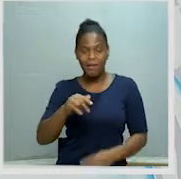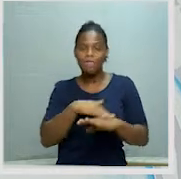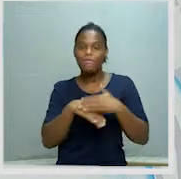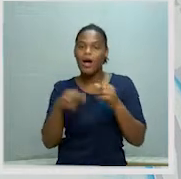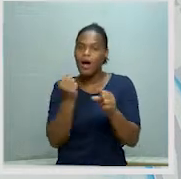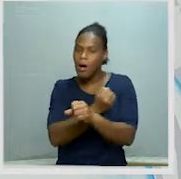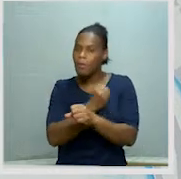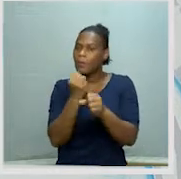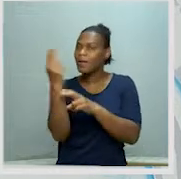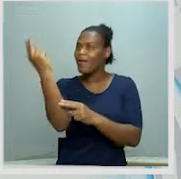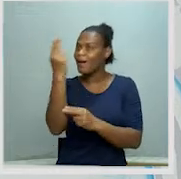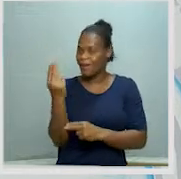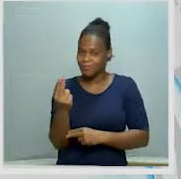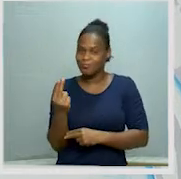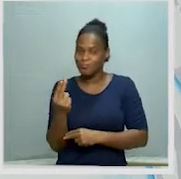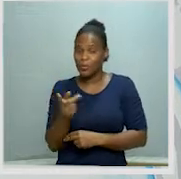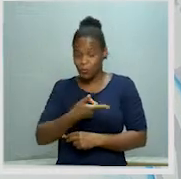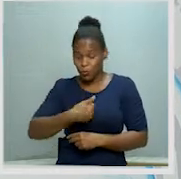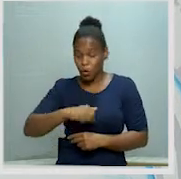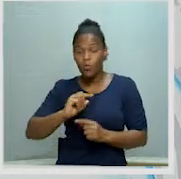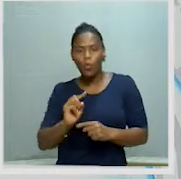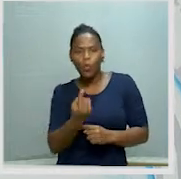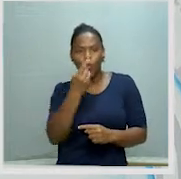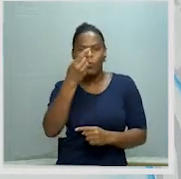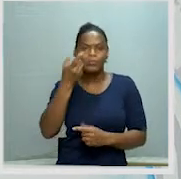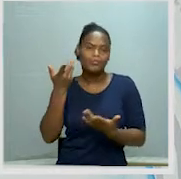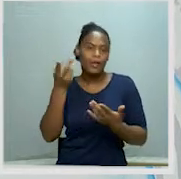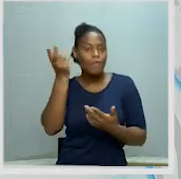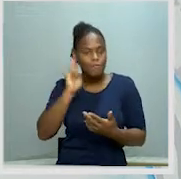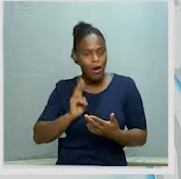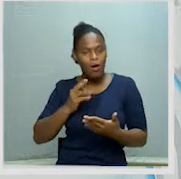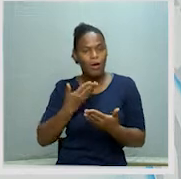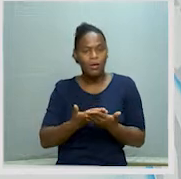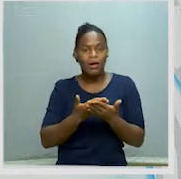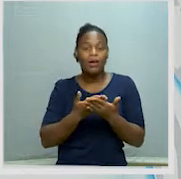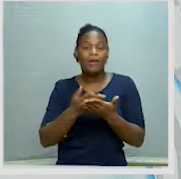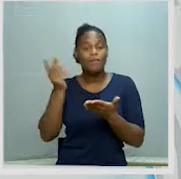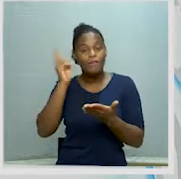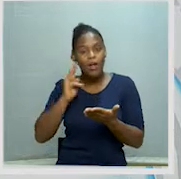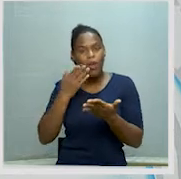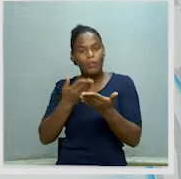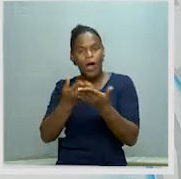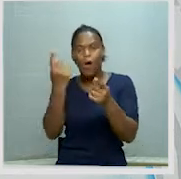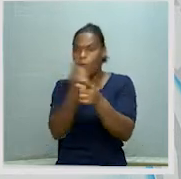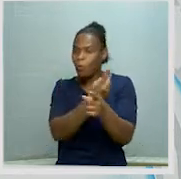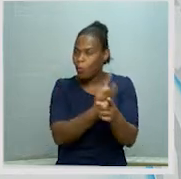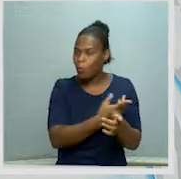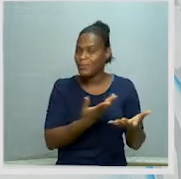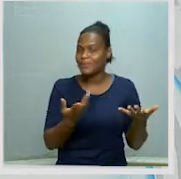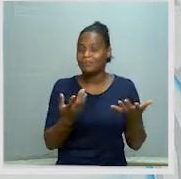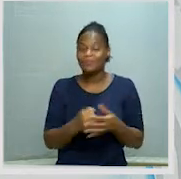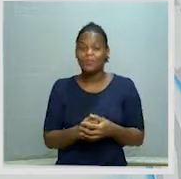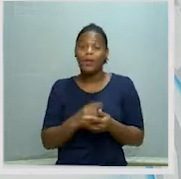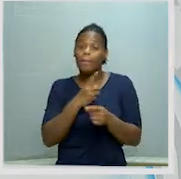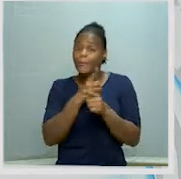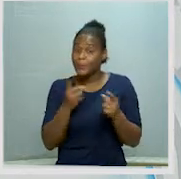de produzir a obra de arte. Nós somos o único ser valorativo, capaz de atribuir valores às